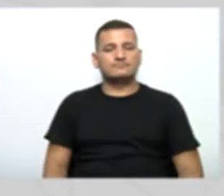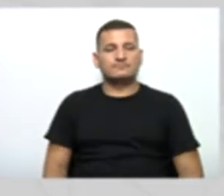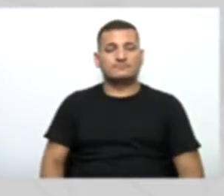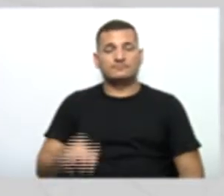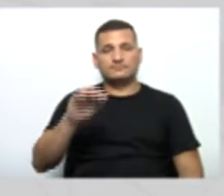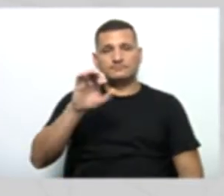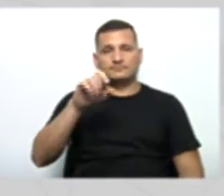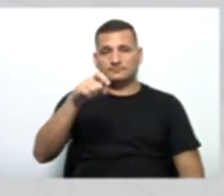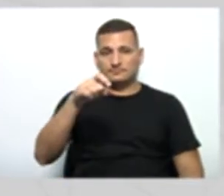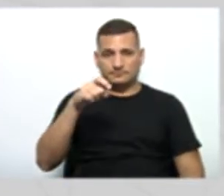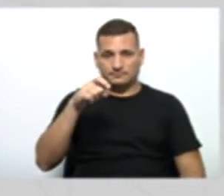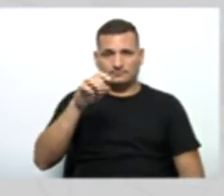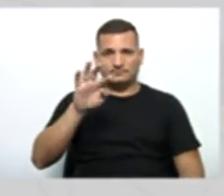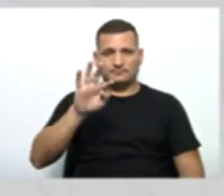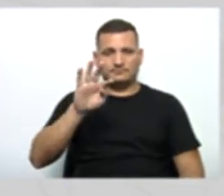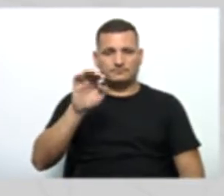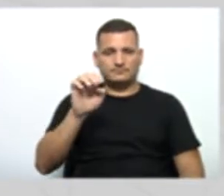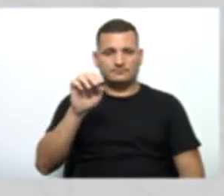Extensão